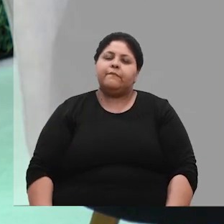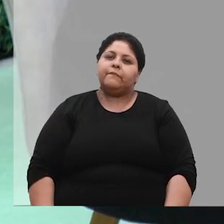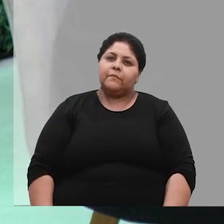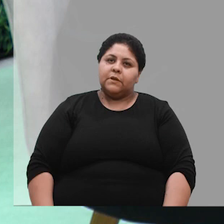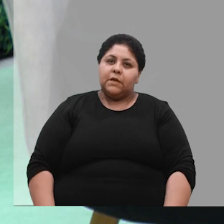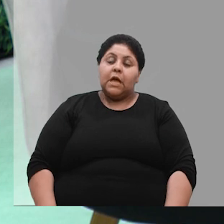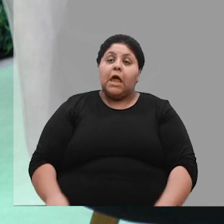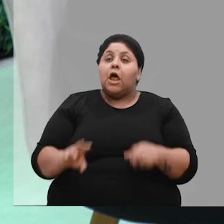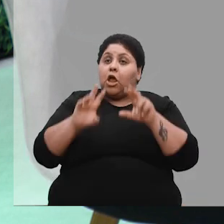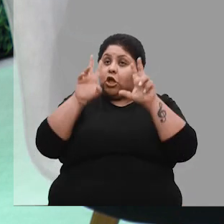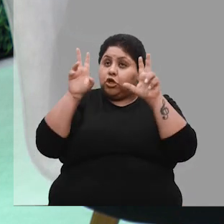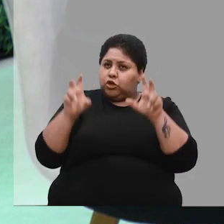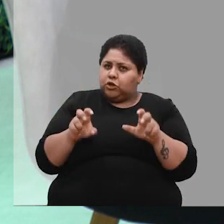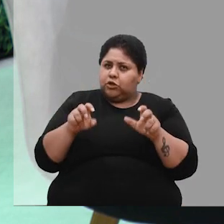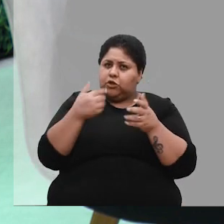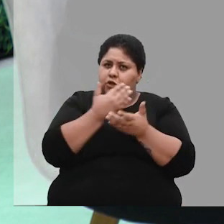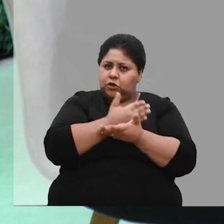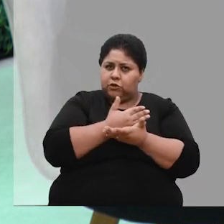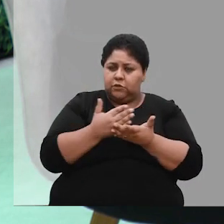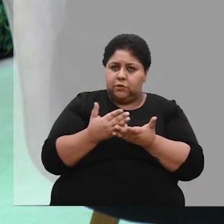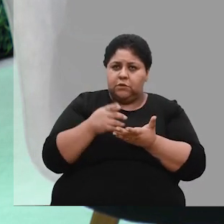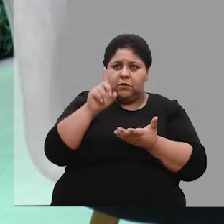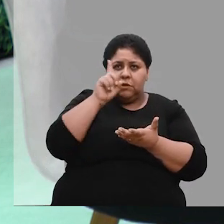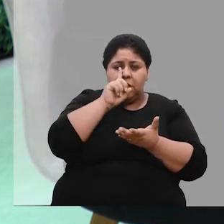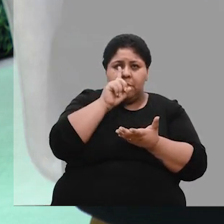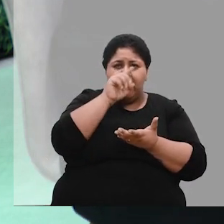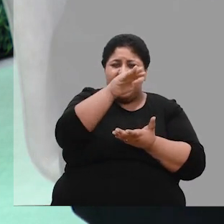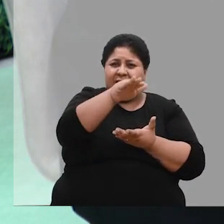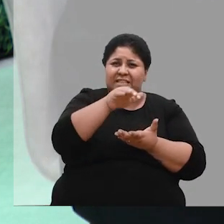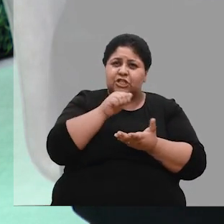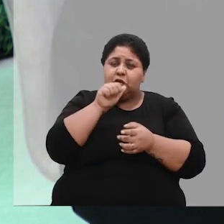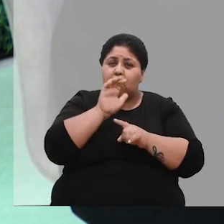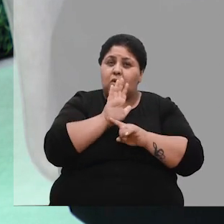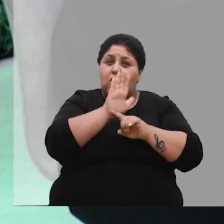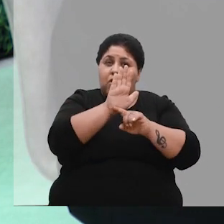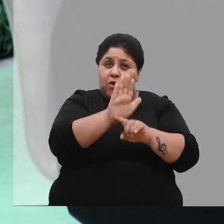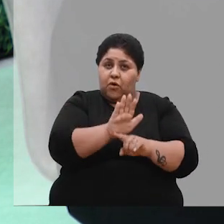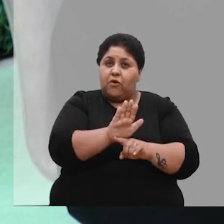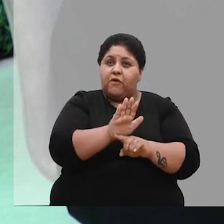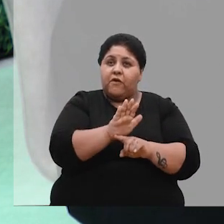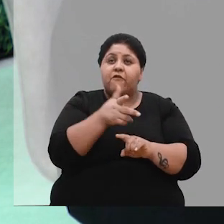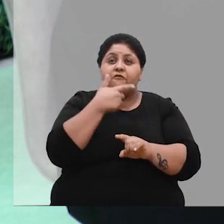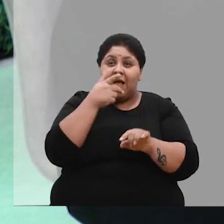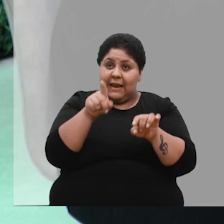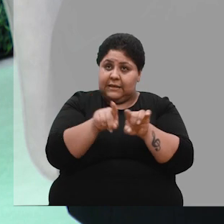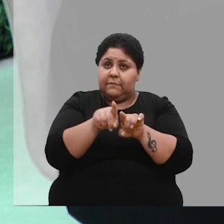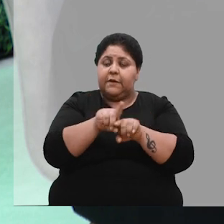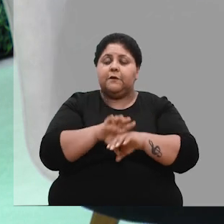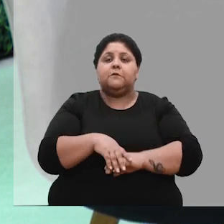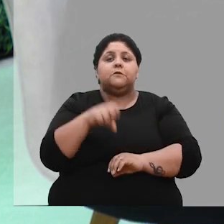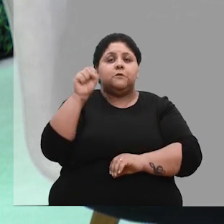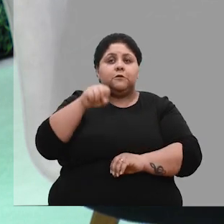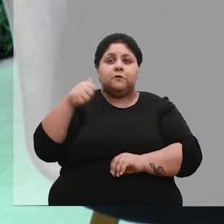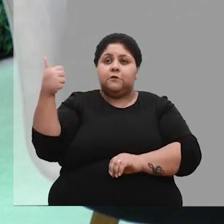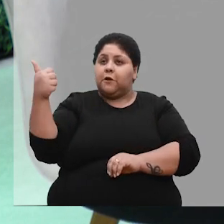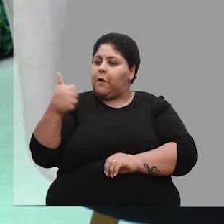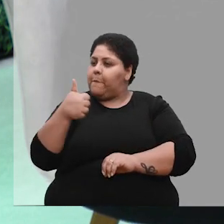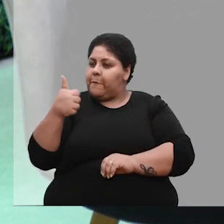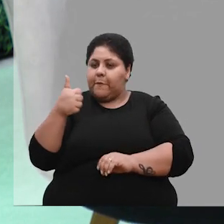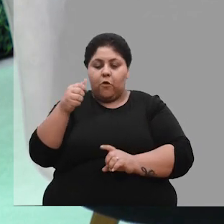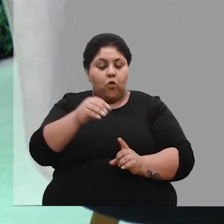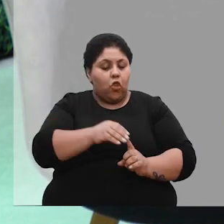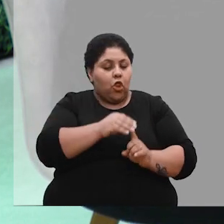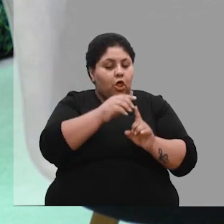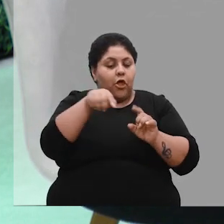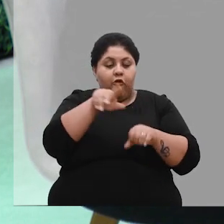muito importante. E esse é um tema que você leva já desde o início? A mãe te contratou para auxiliar e você toca nesse assunto? Sim, é